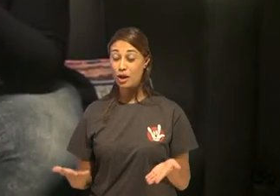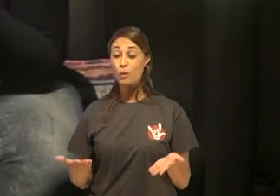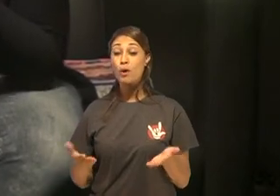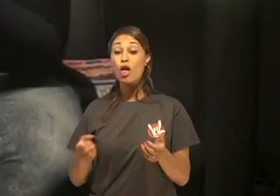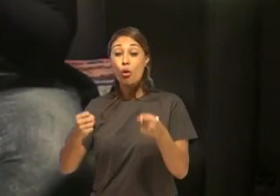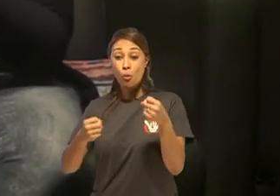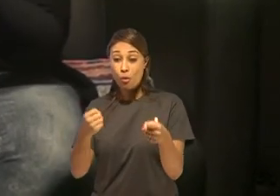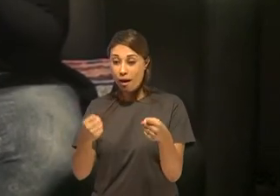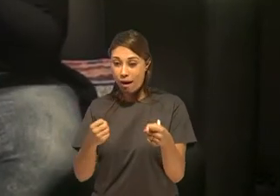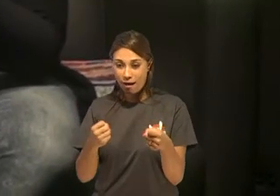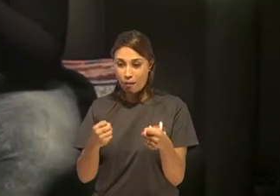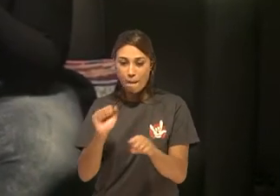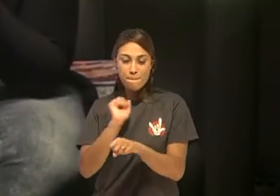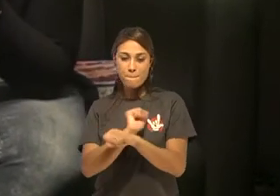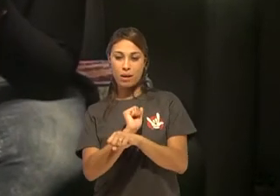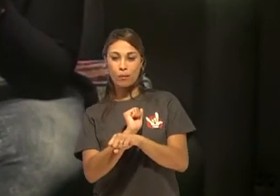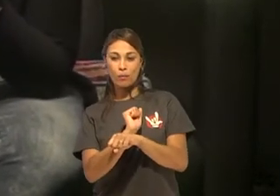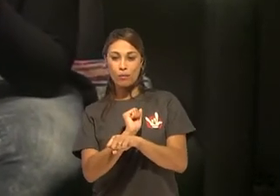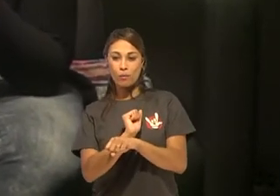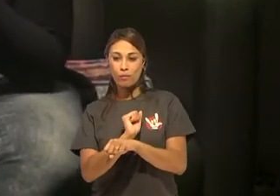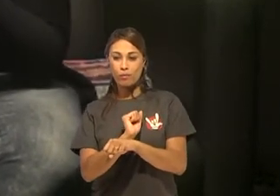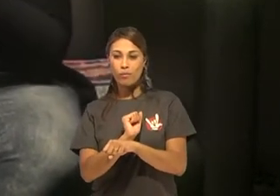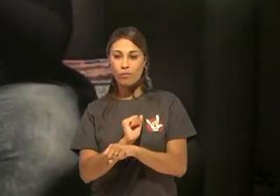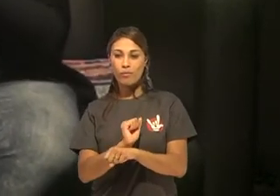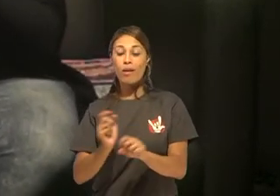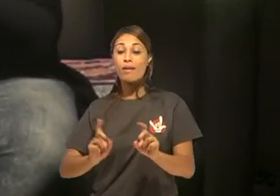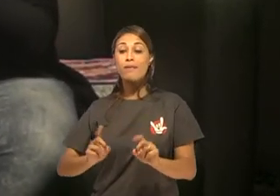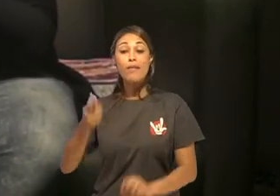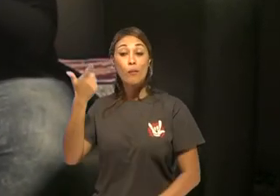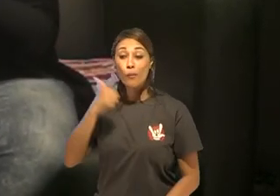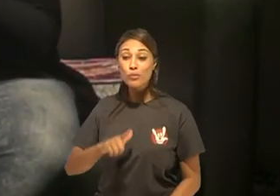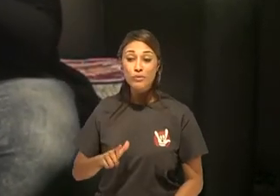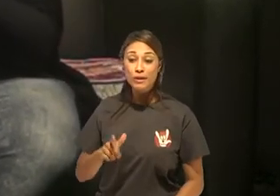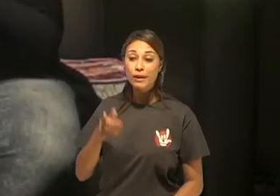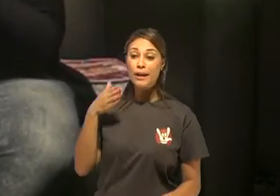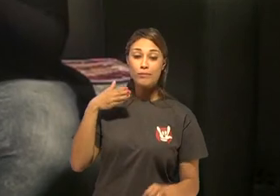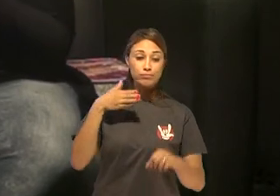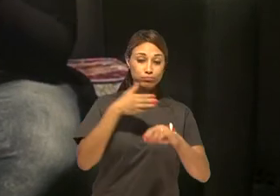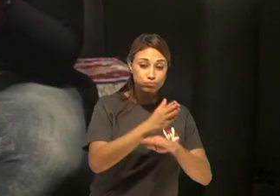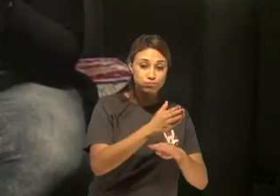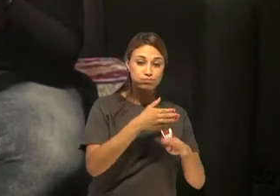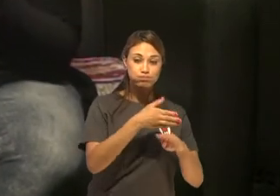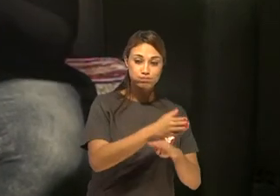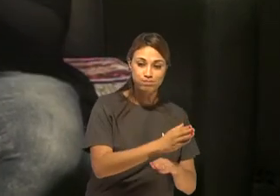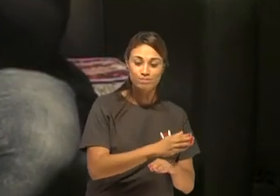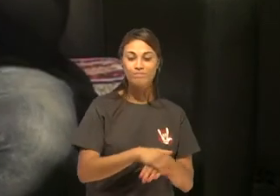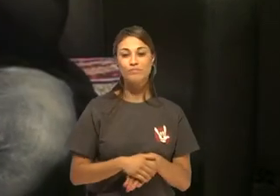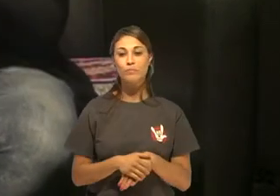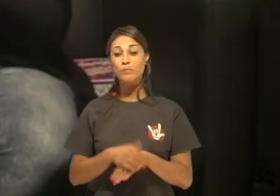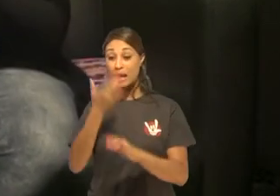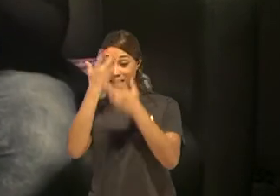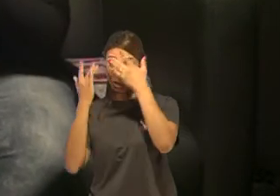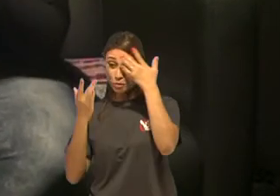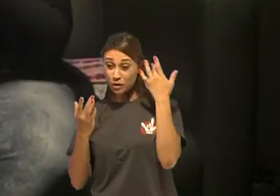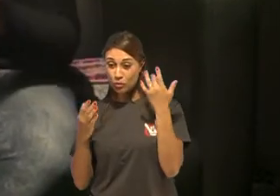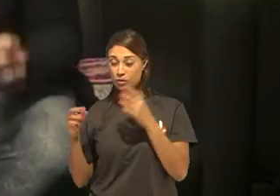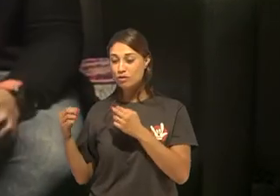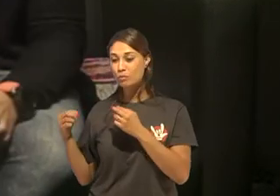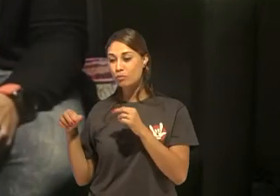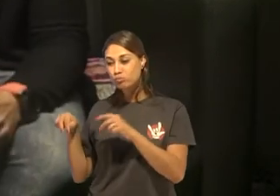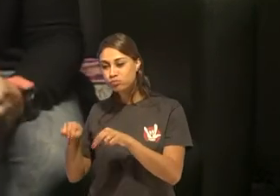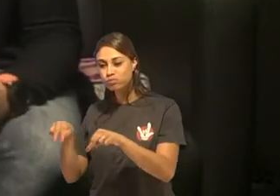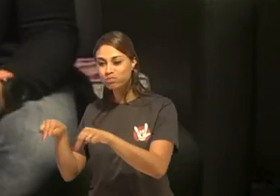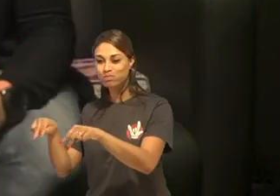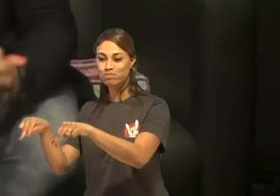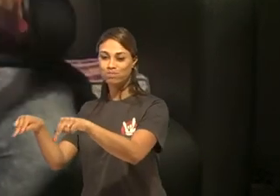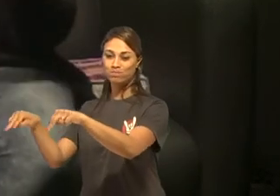O Vinícius, atleta, correu uns 8 quilômetros até o acampamento para pegar o carro e voltar com o carro. E ele voltou super feliz, você sabe, né?